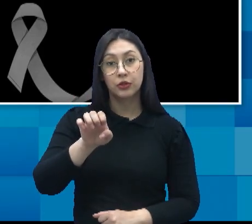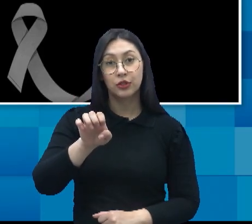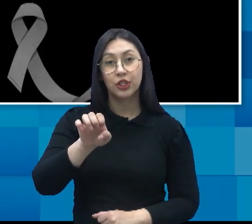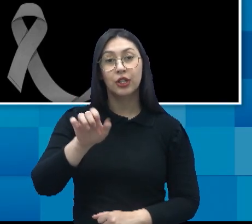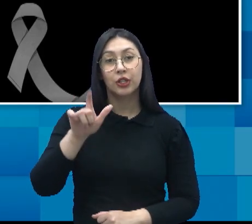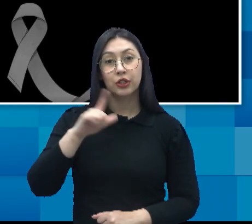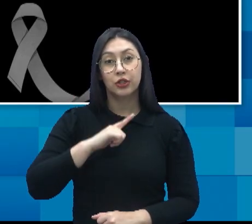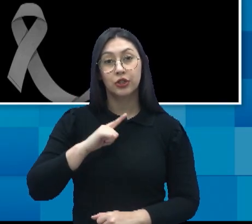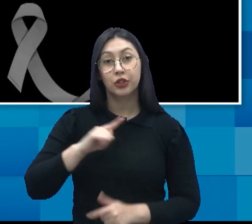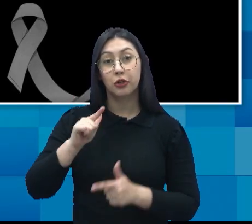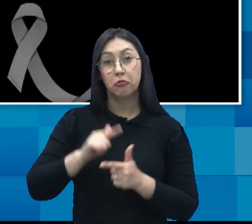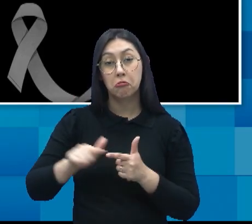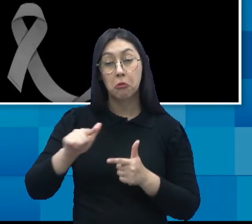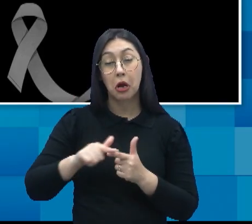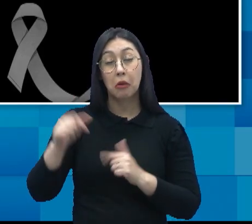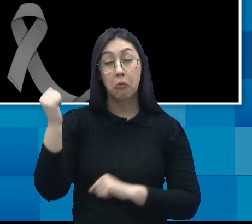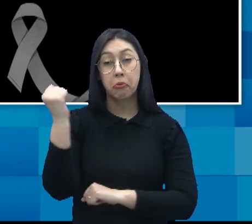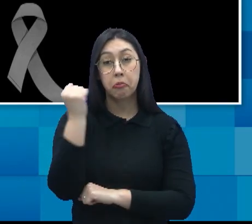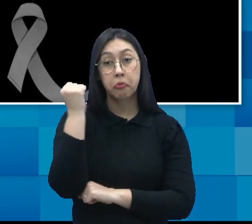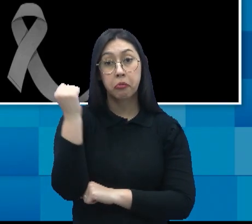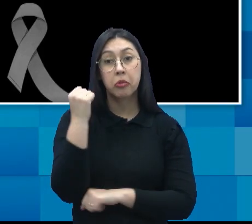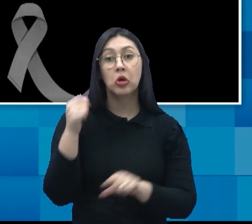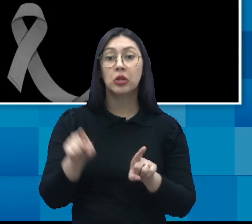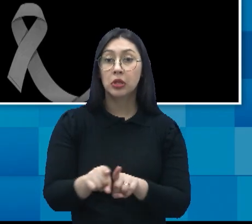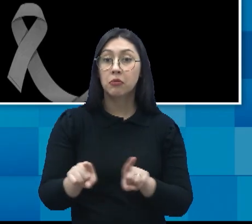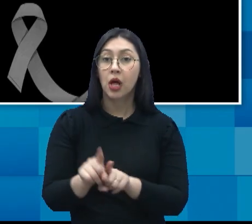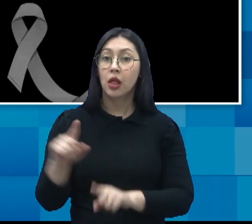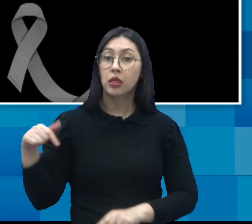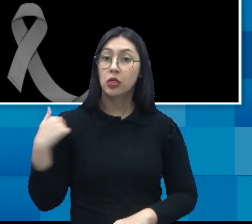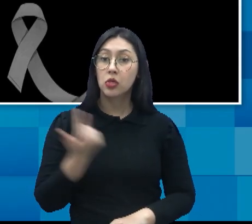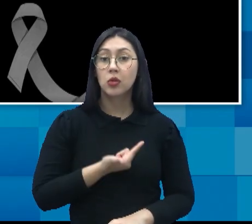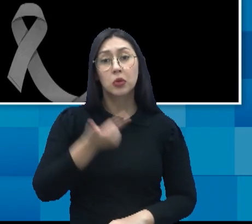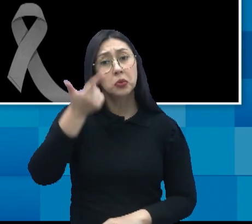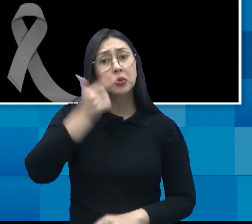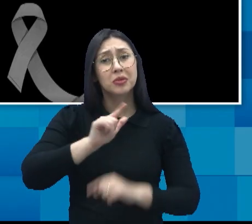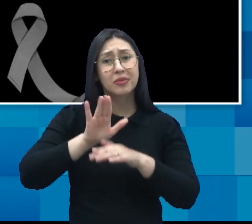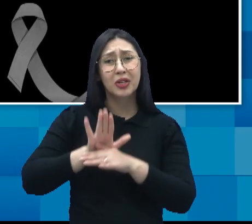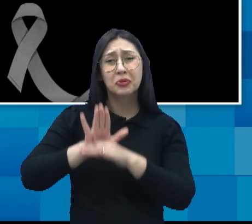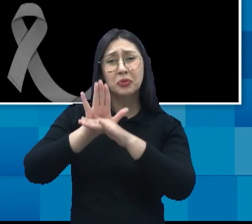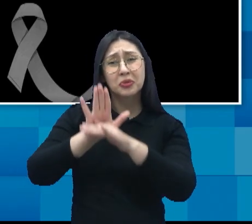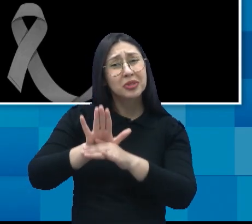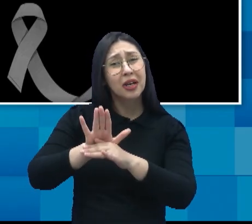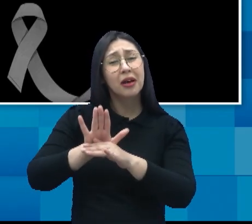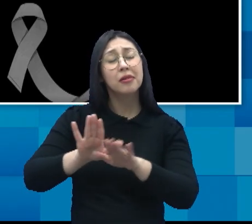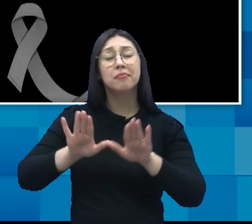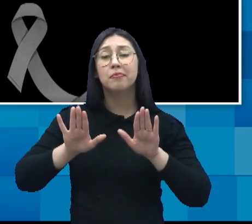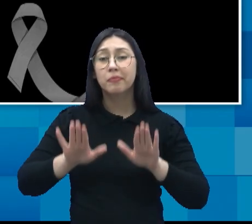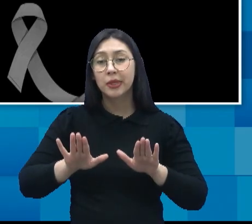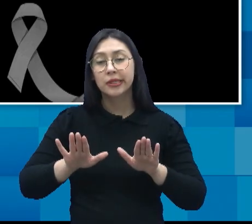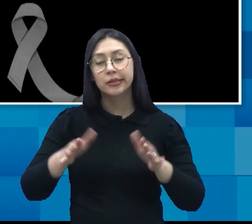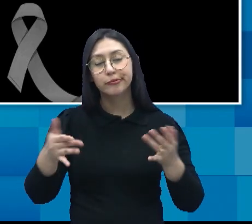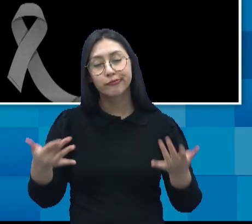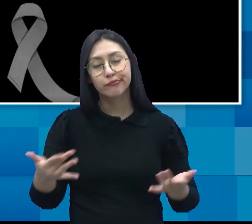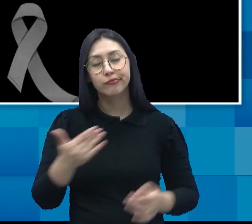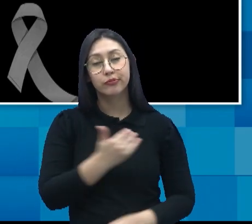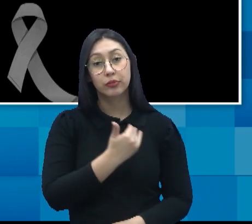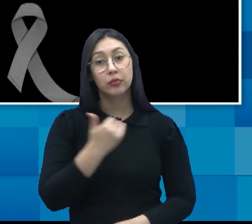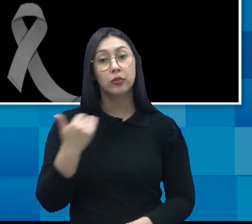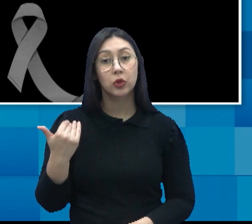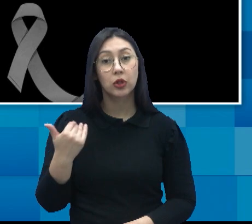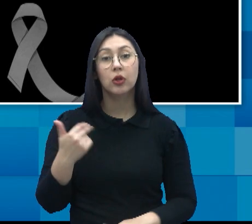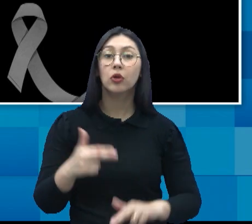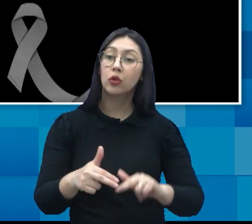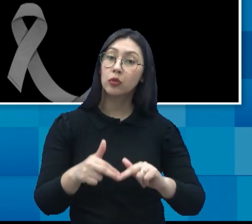problema grave aí, a gente até conseguiu ajudar num curto período, mas realmente ela veio a falecer. Então,